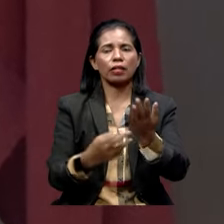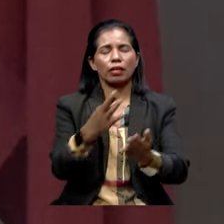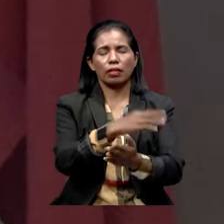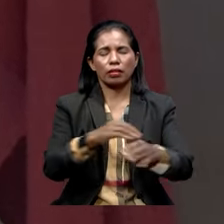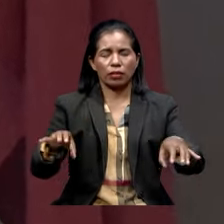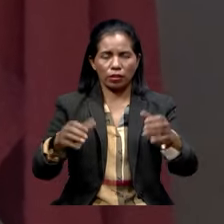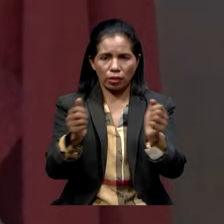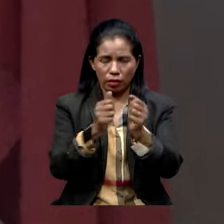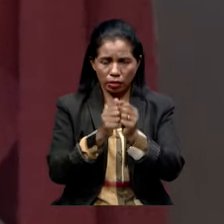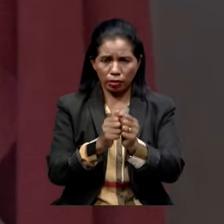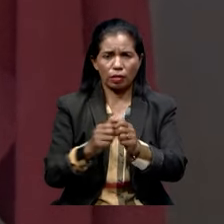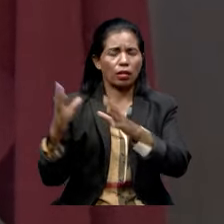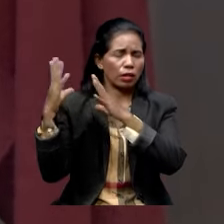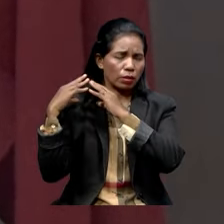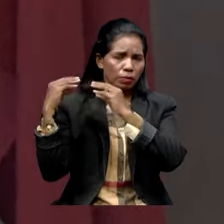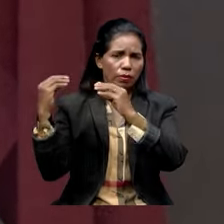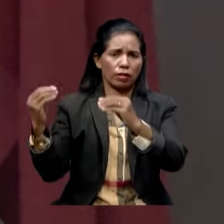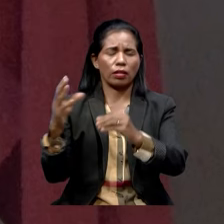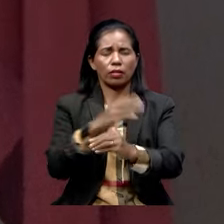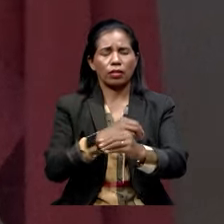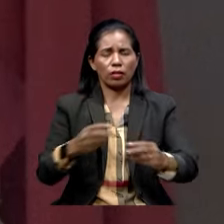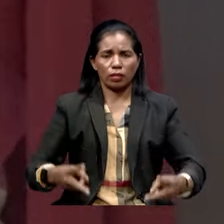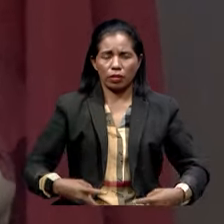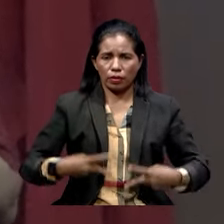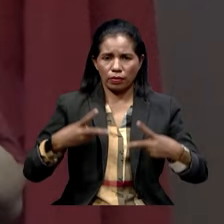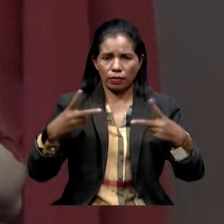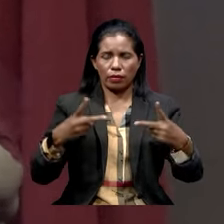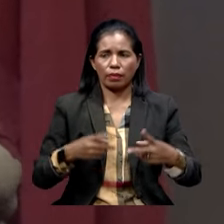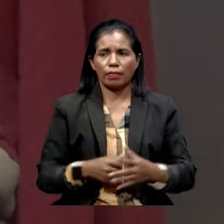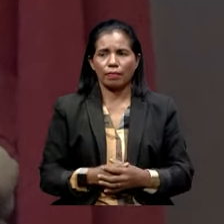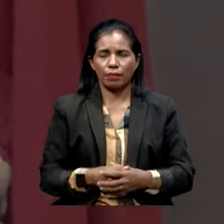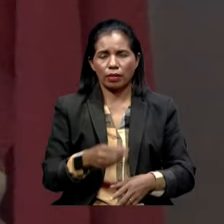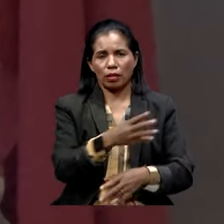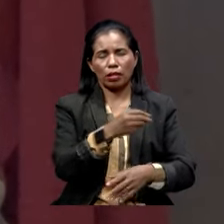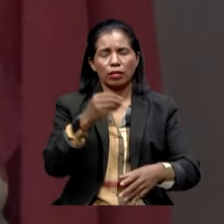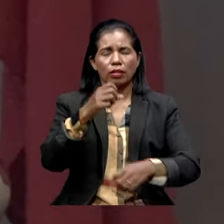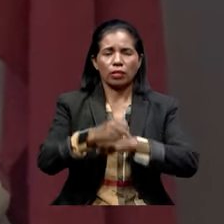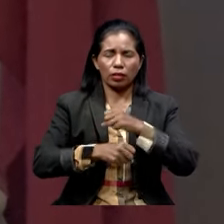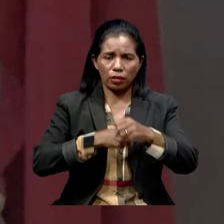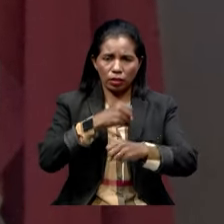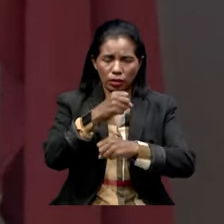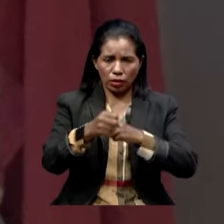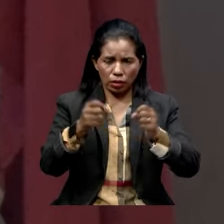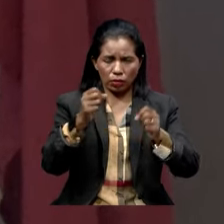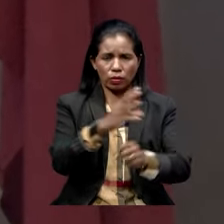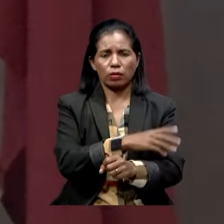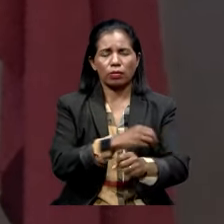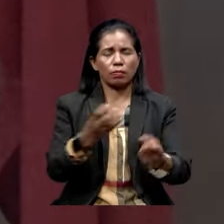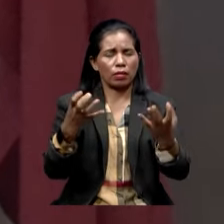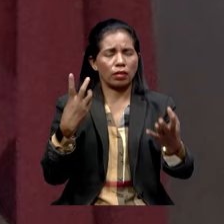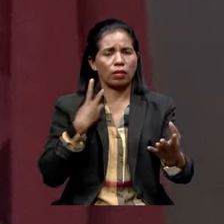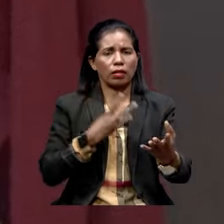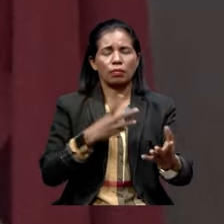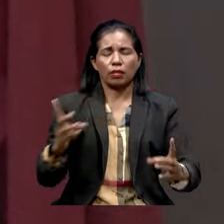a esperança de incontáveis vidas e os sacrifícios feitos por todos os que